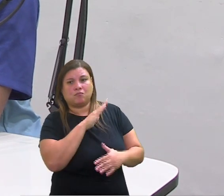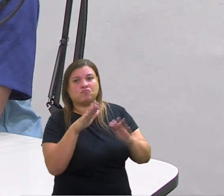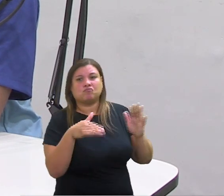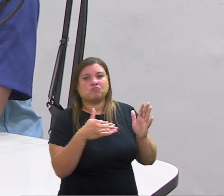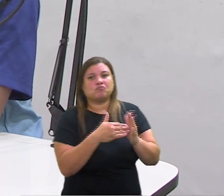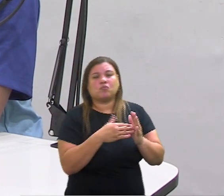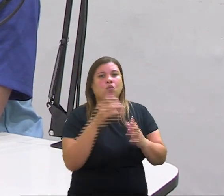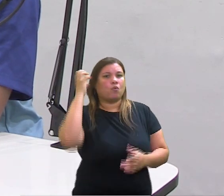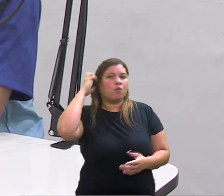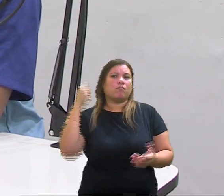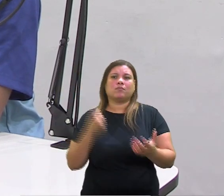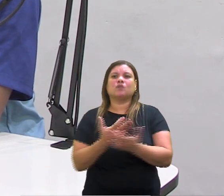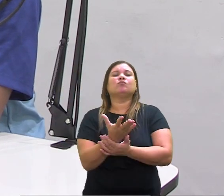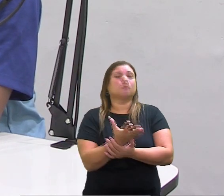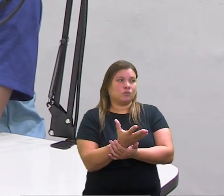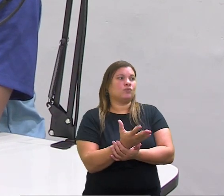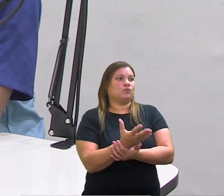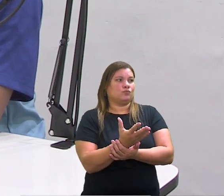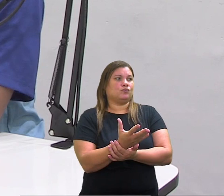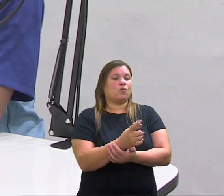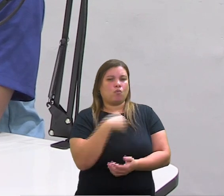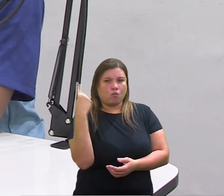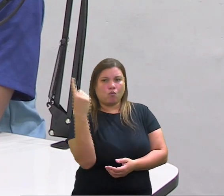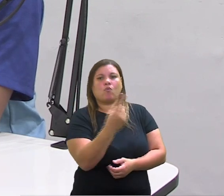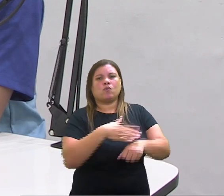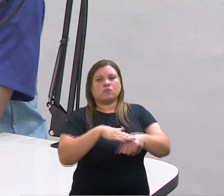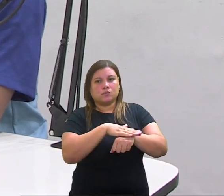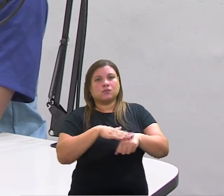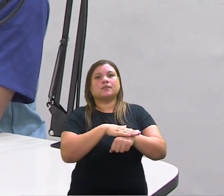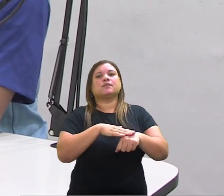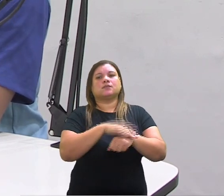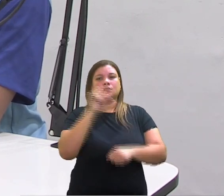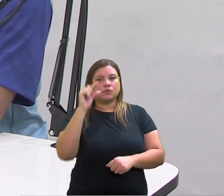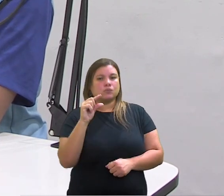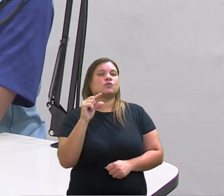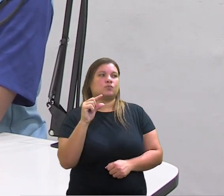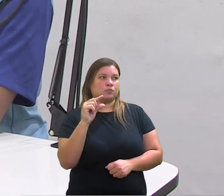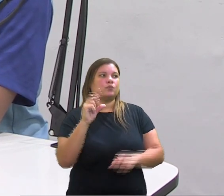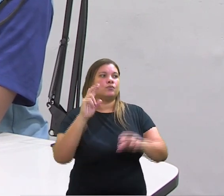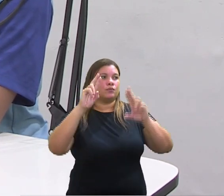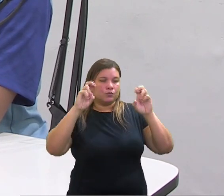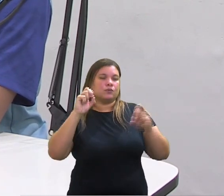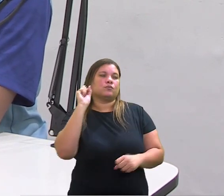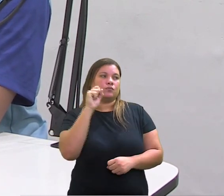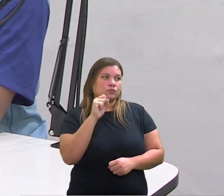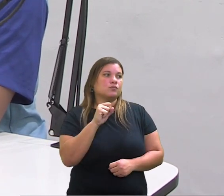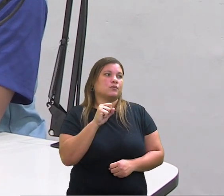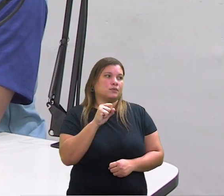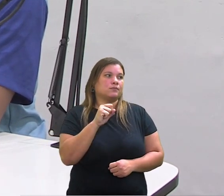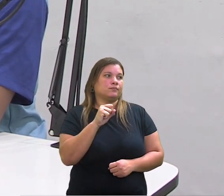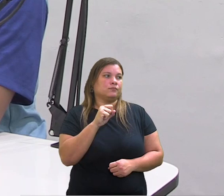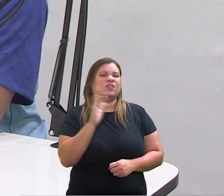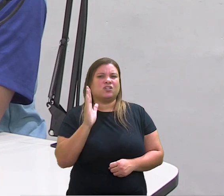esse tema é abordado. Praticamente todos. Nós estivemos aqui com um advogado, falando sobre algumas